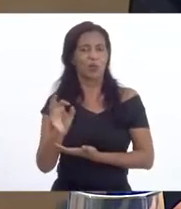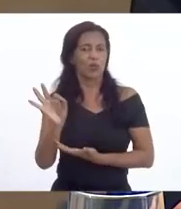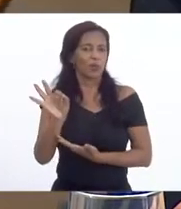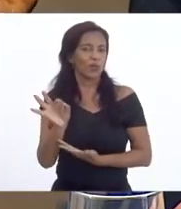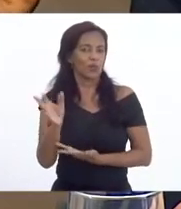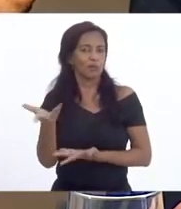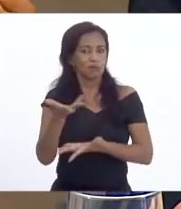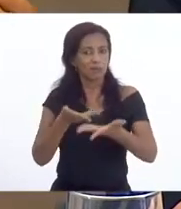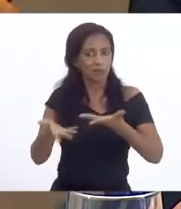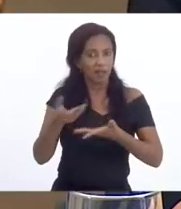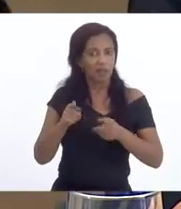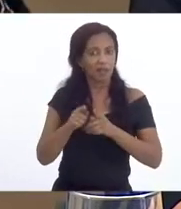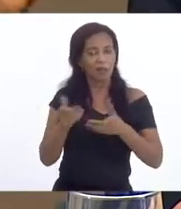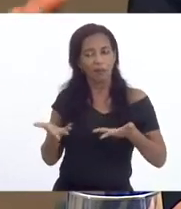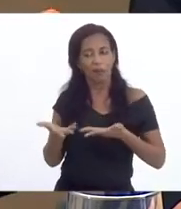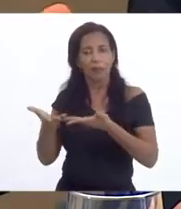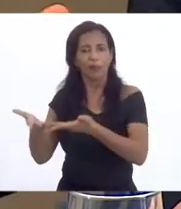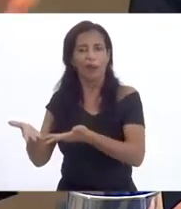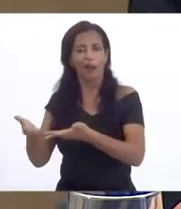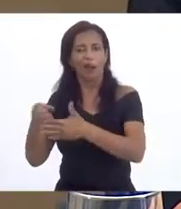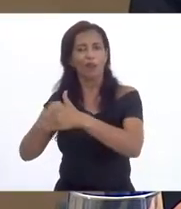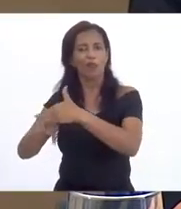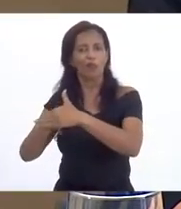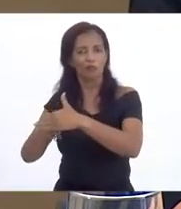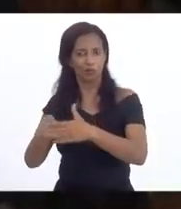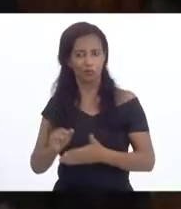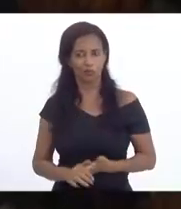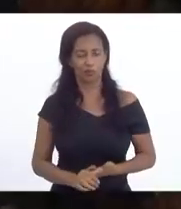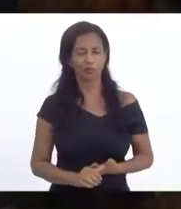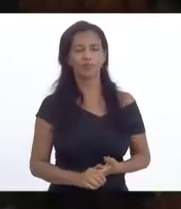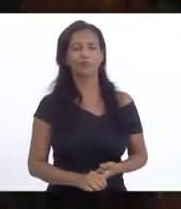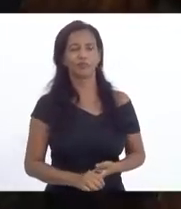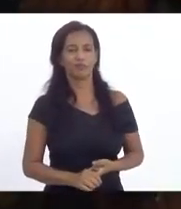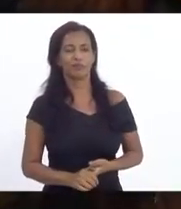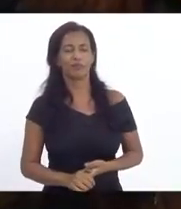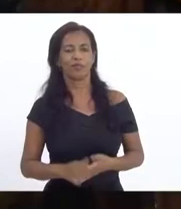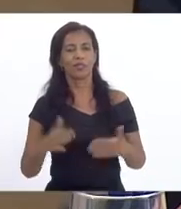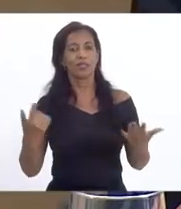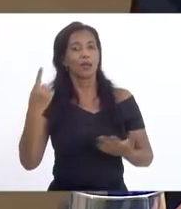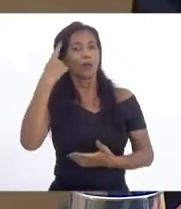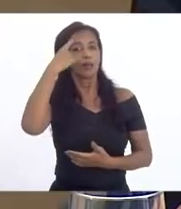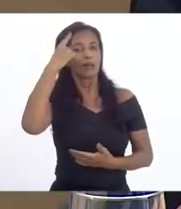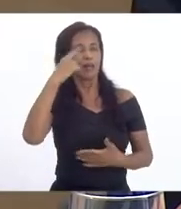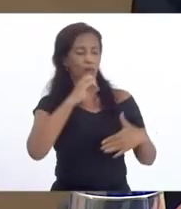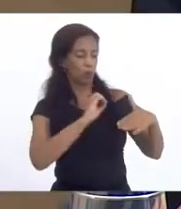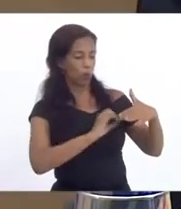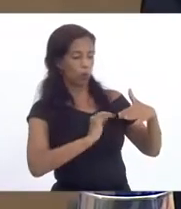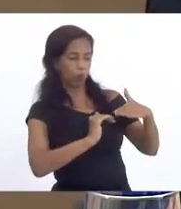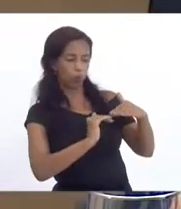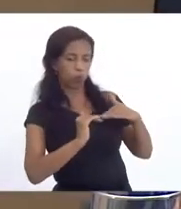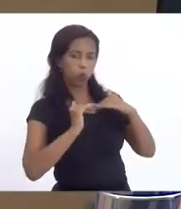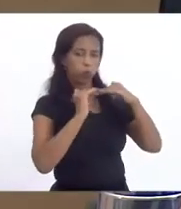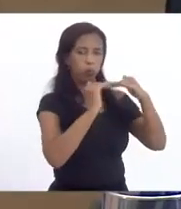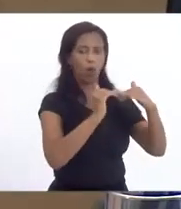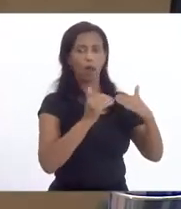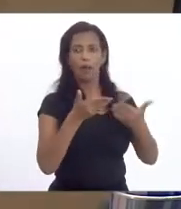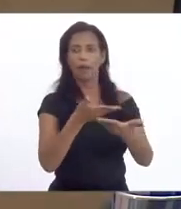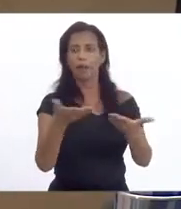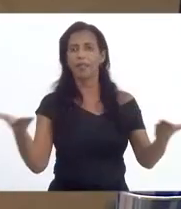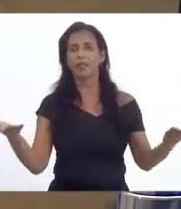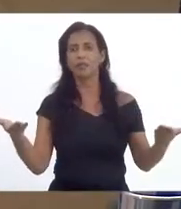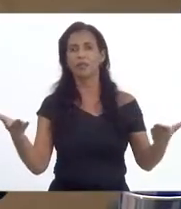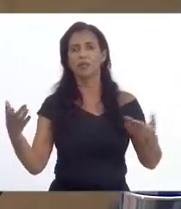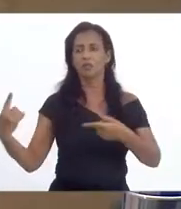recursos também serão destinados ao fundo, ao soberano. Então, a ideia do fundo é isso aqui,